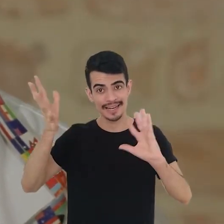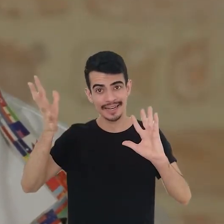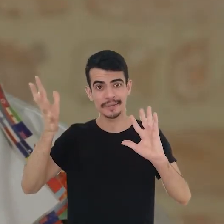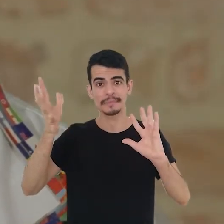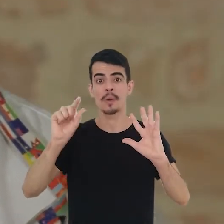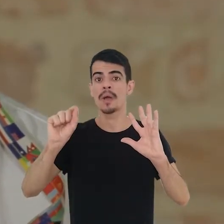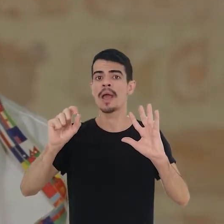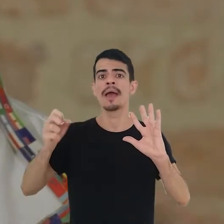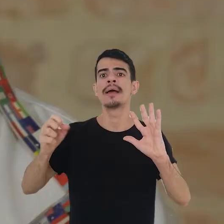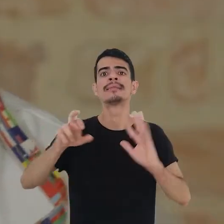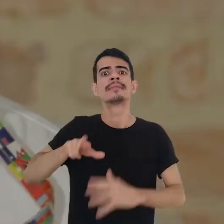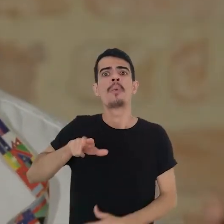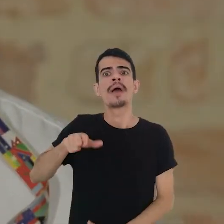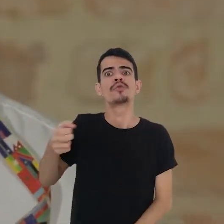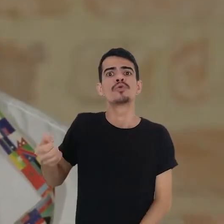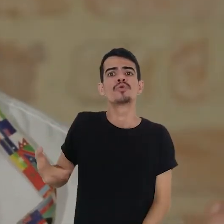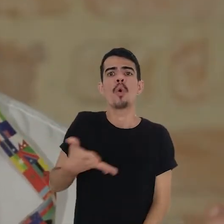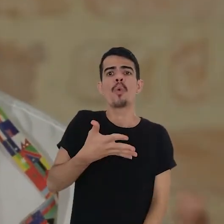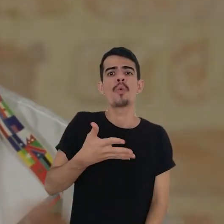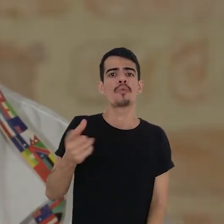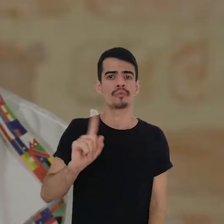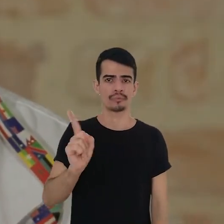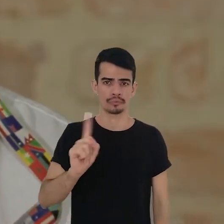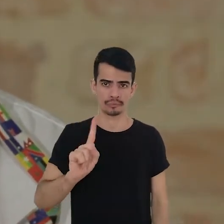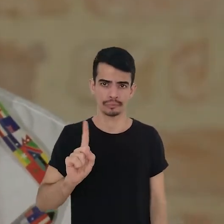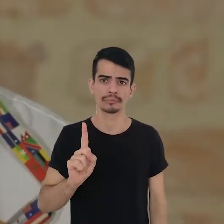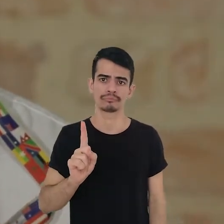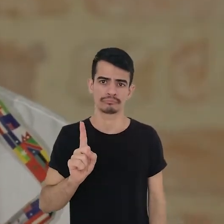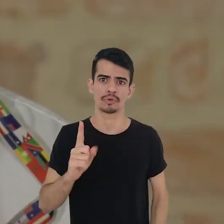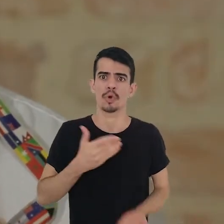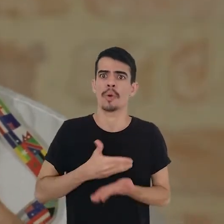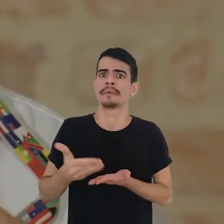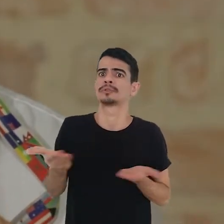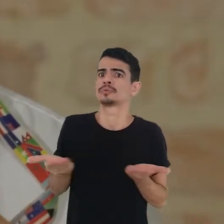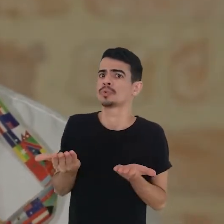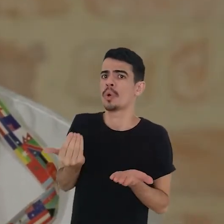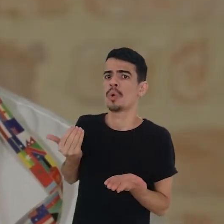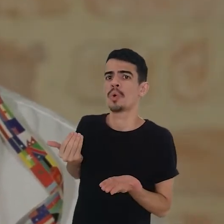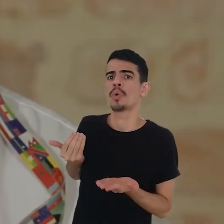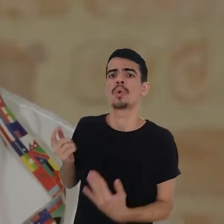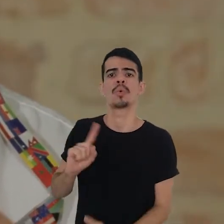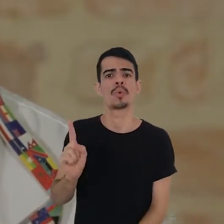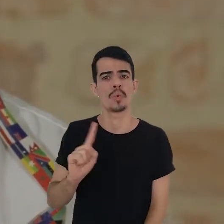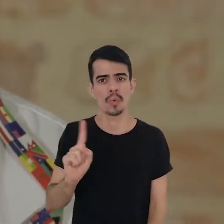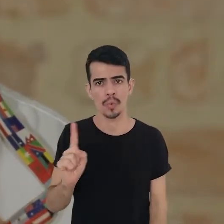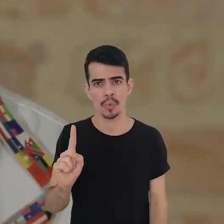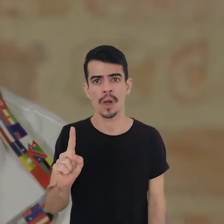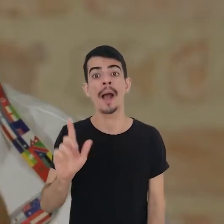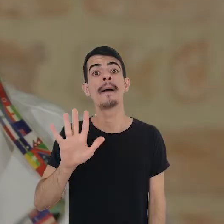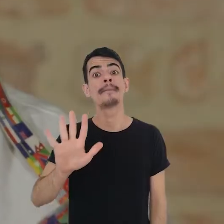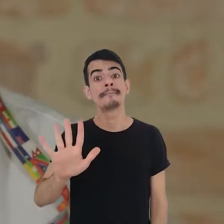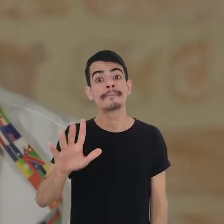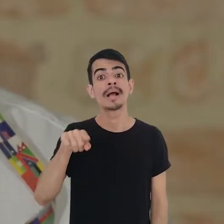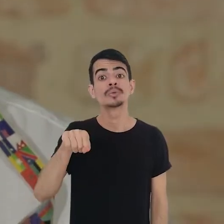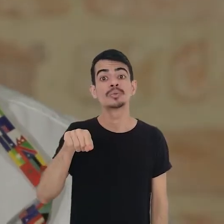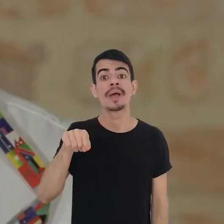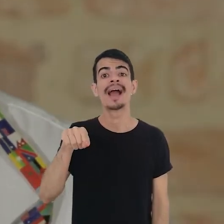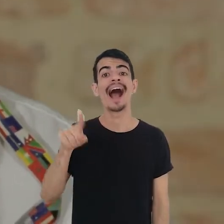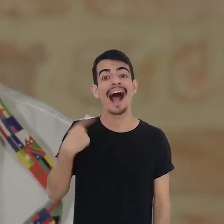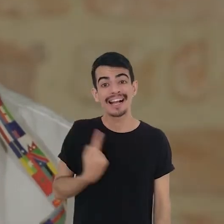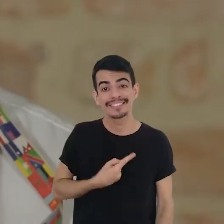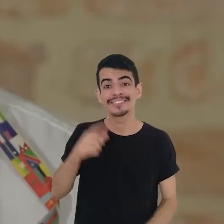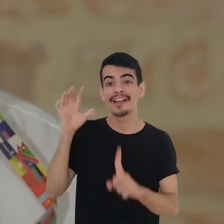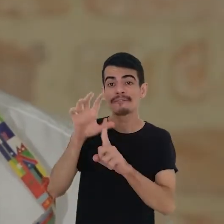é algo novo nesse cenário. Ela é você dar mais dinâmica a